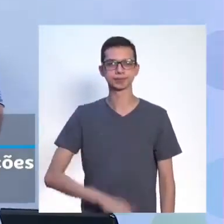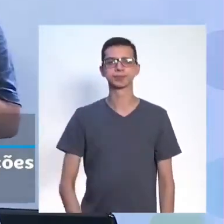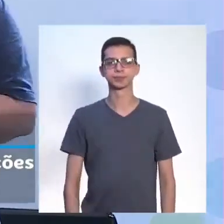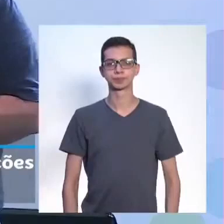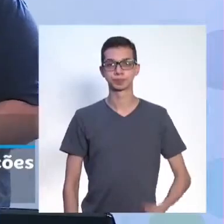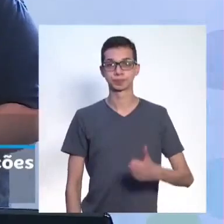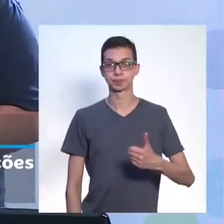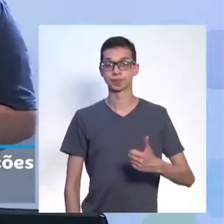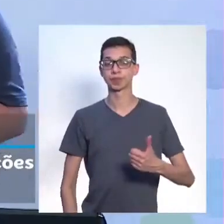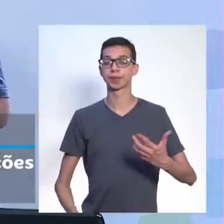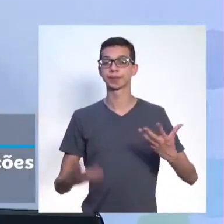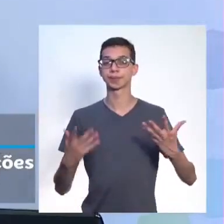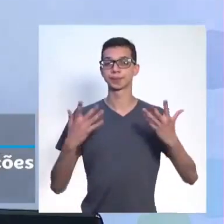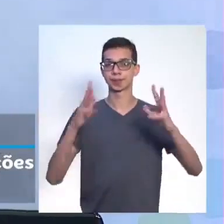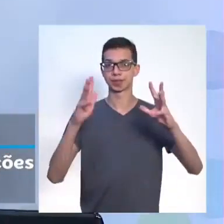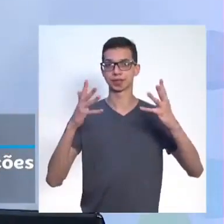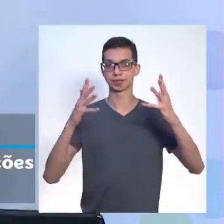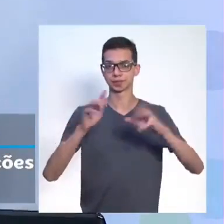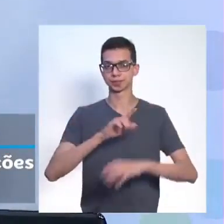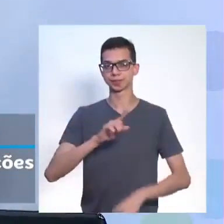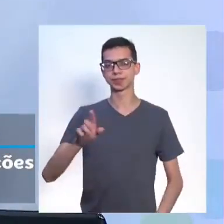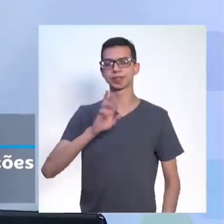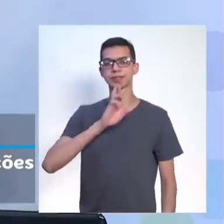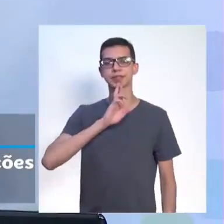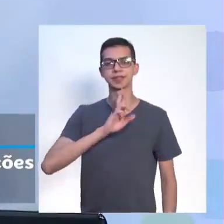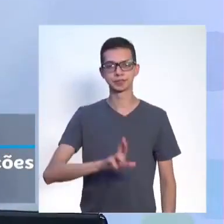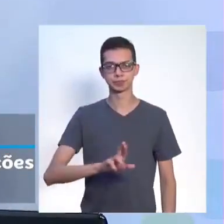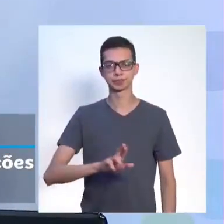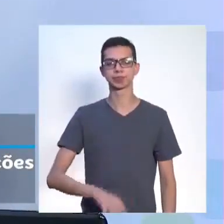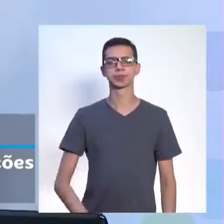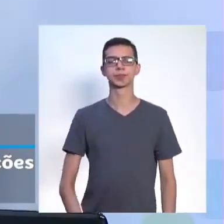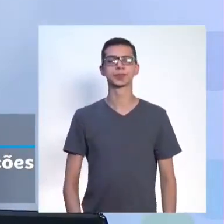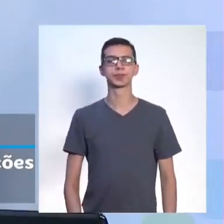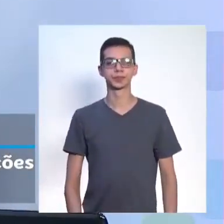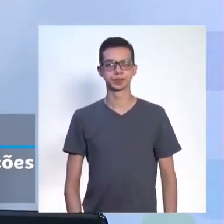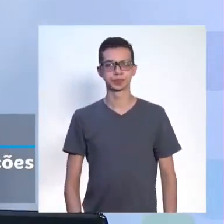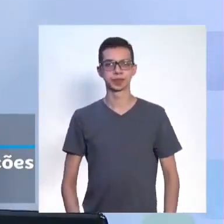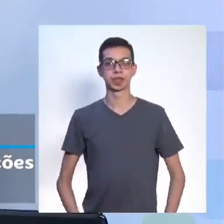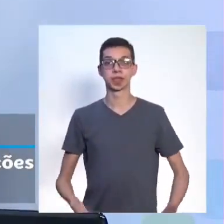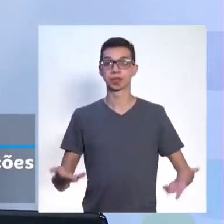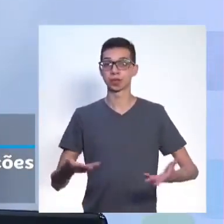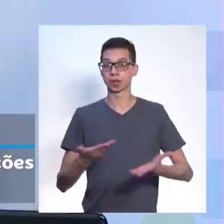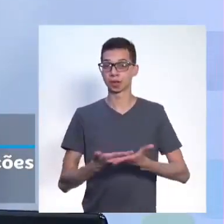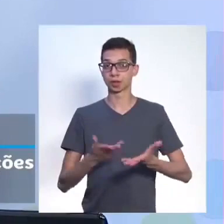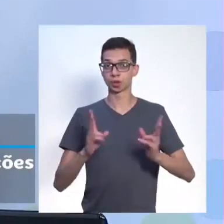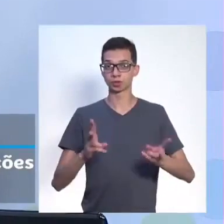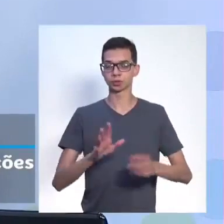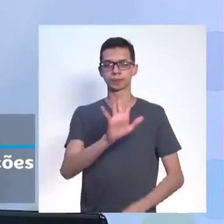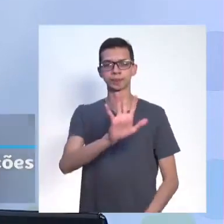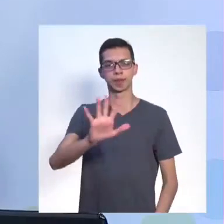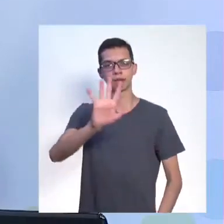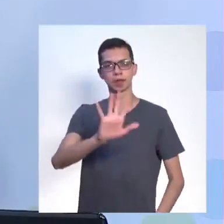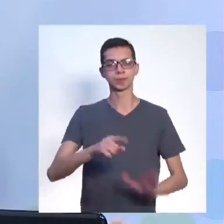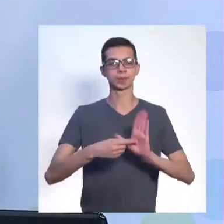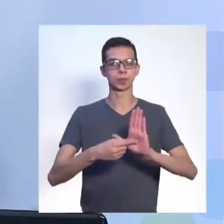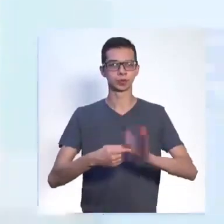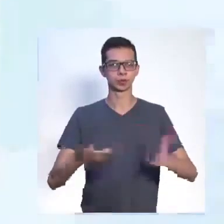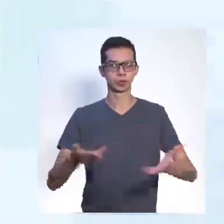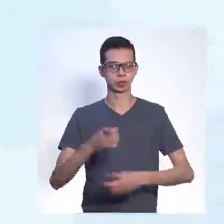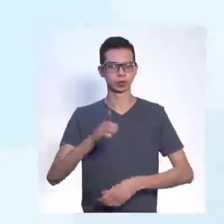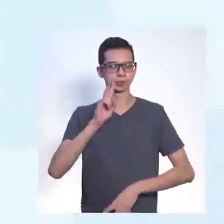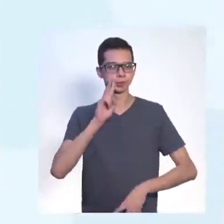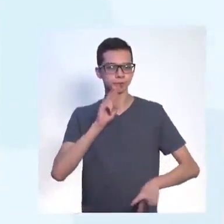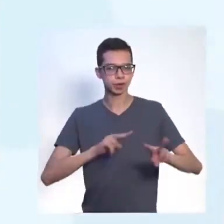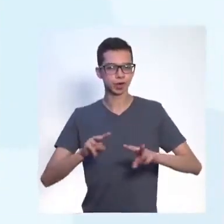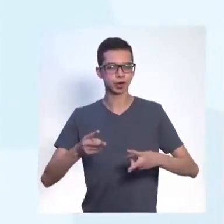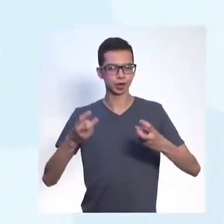parabéns aí para quem respondeu. Bom, vamos dar continuidade aí à aula, mostrando mais mapas aí. Vamos aí ao próximo mapa aí que vocês vão acompanhar aí na